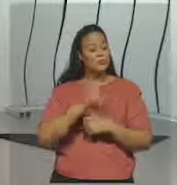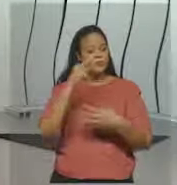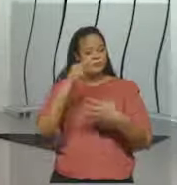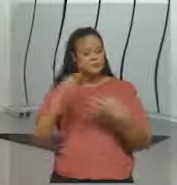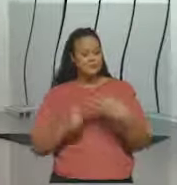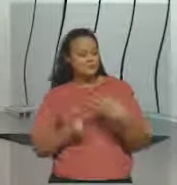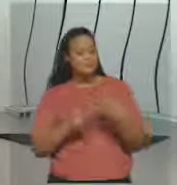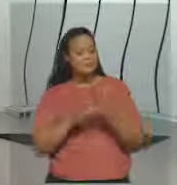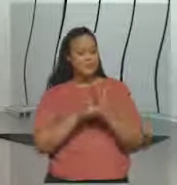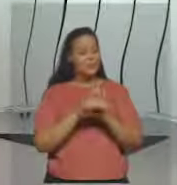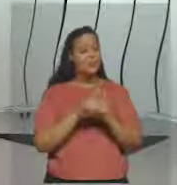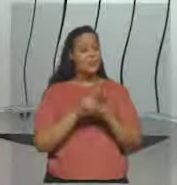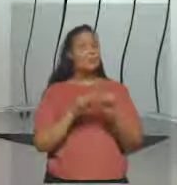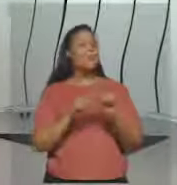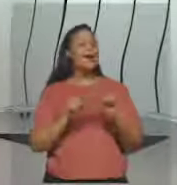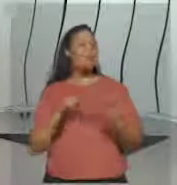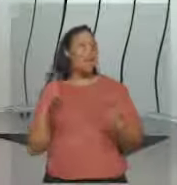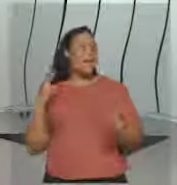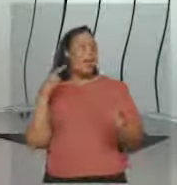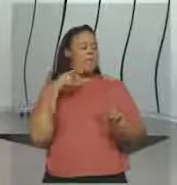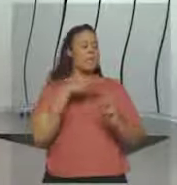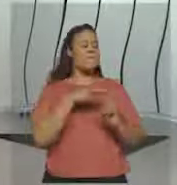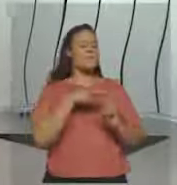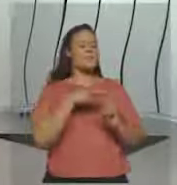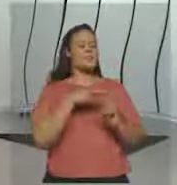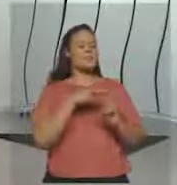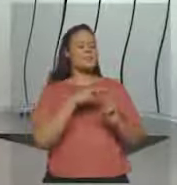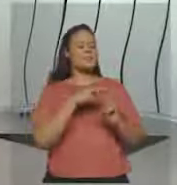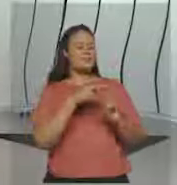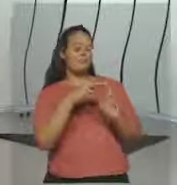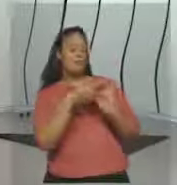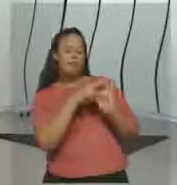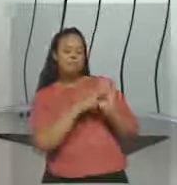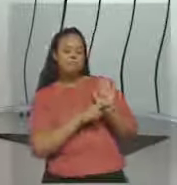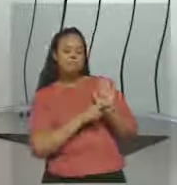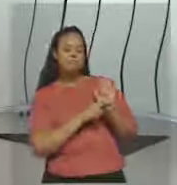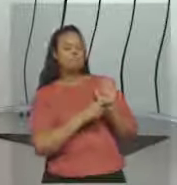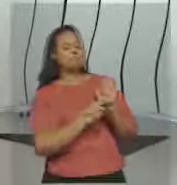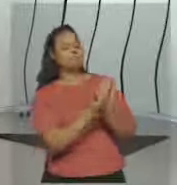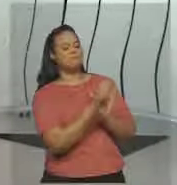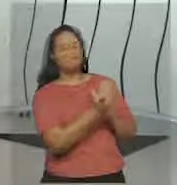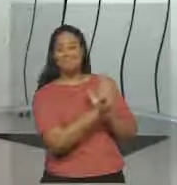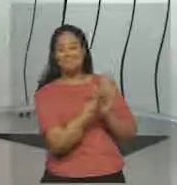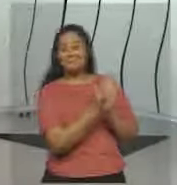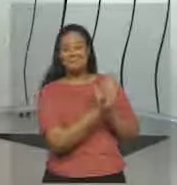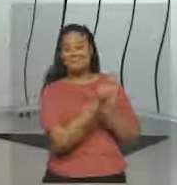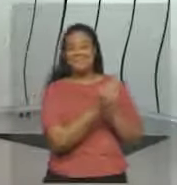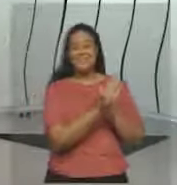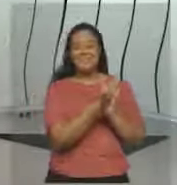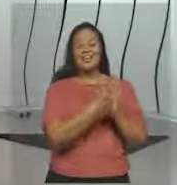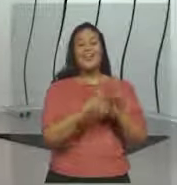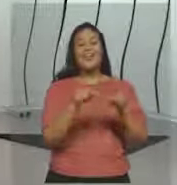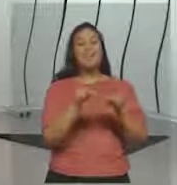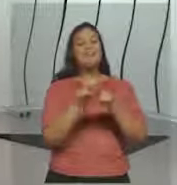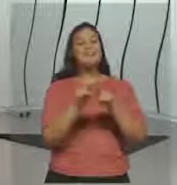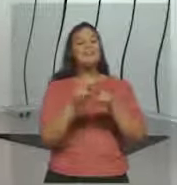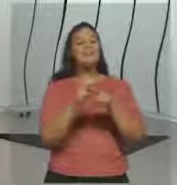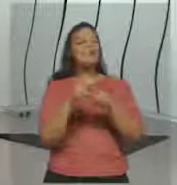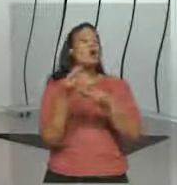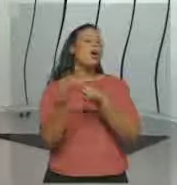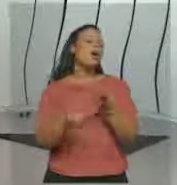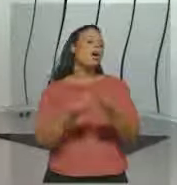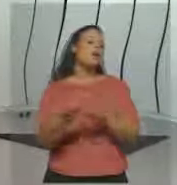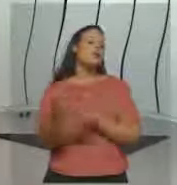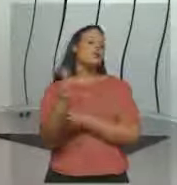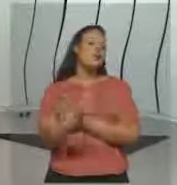já vamos representá-los esquematicamente em desenhos e algumas formas que são